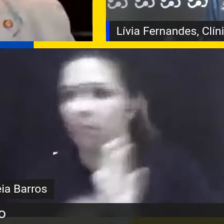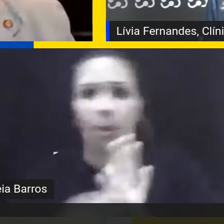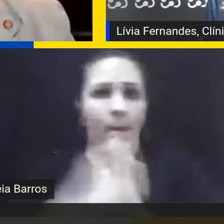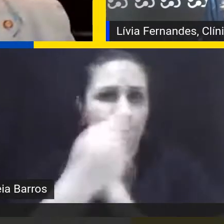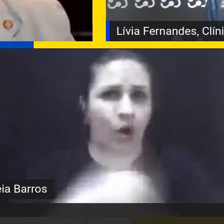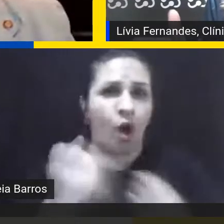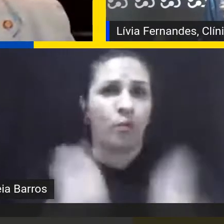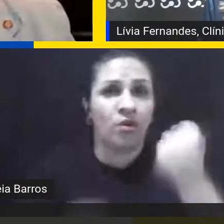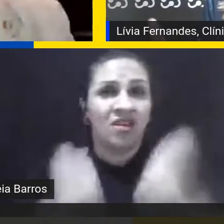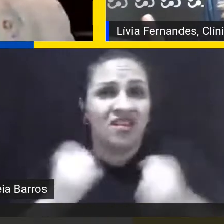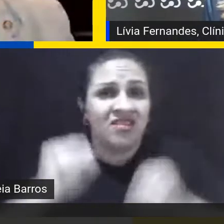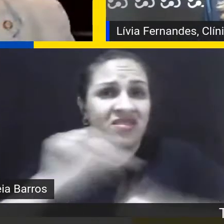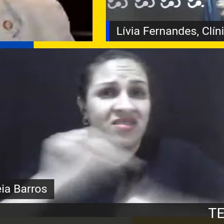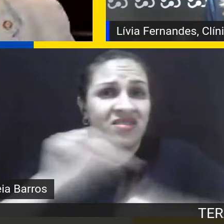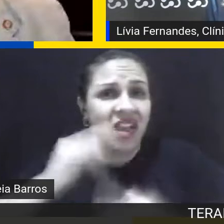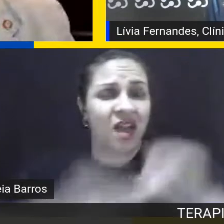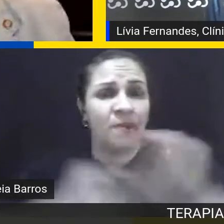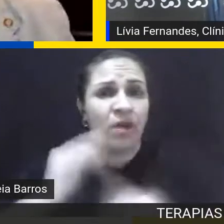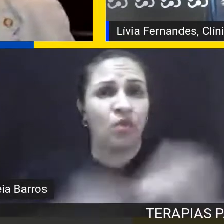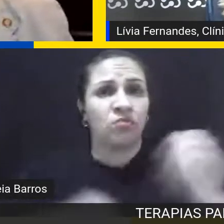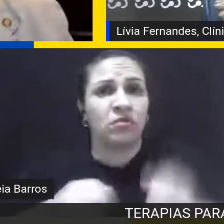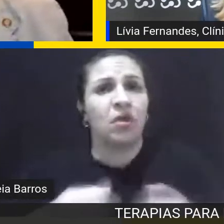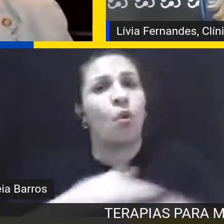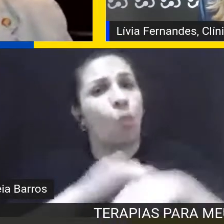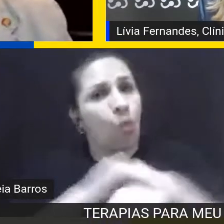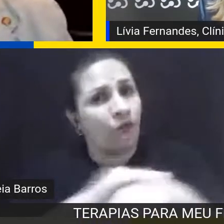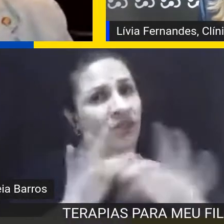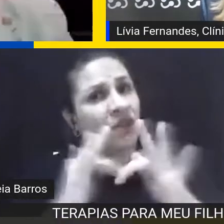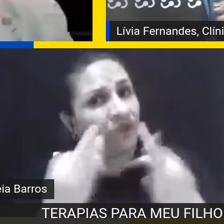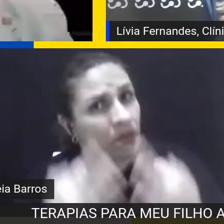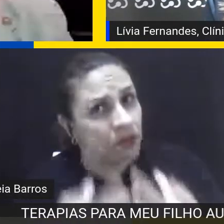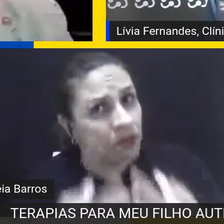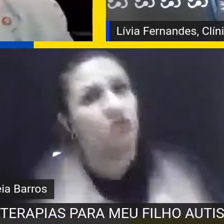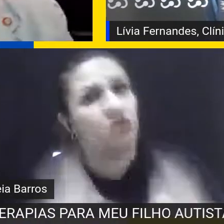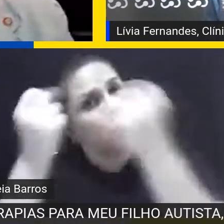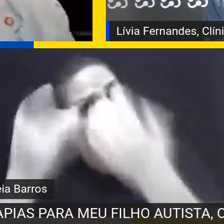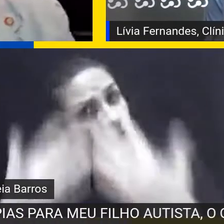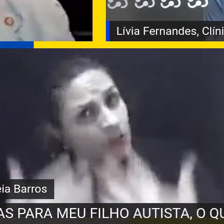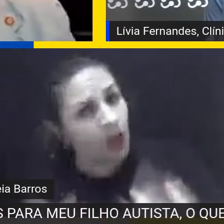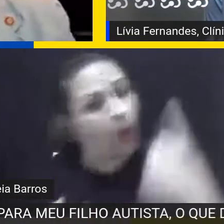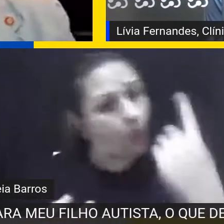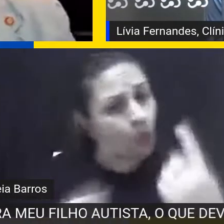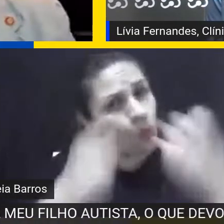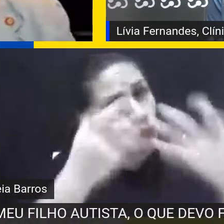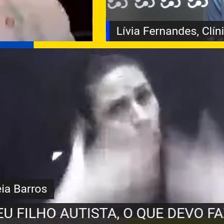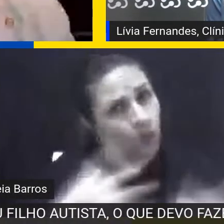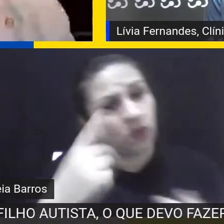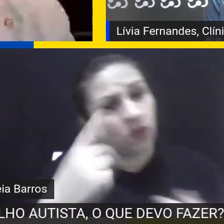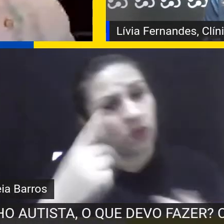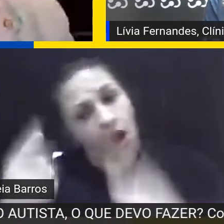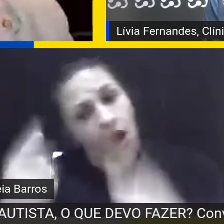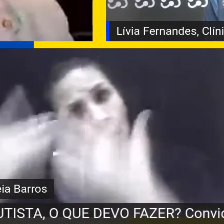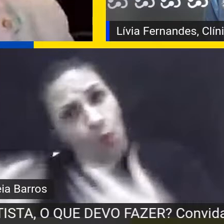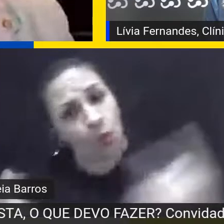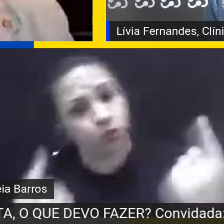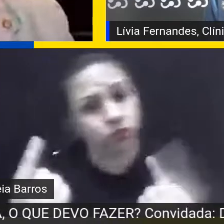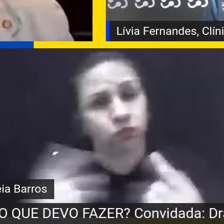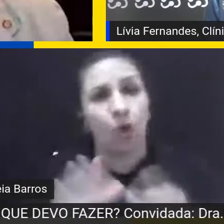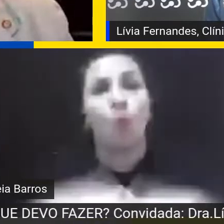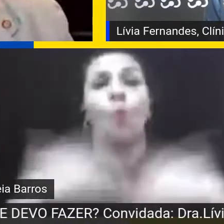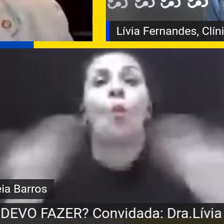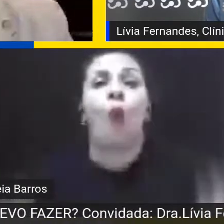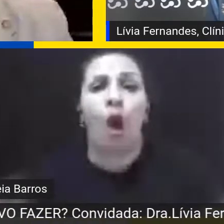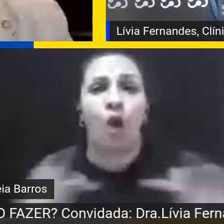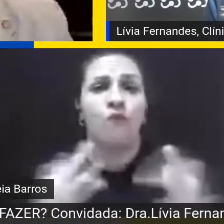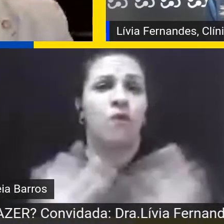pai, explicar exatamente a diferença de cada terapia, observar a criança também, observar o